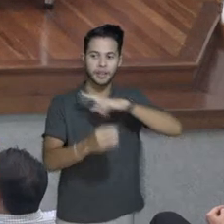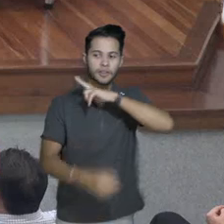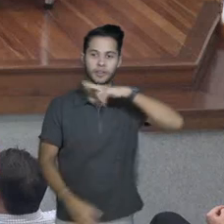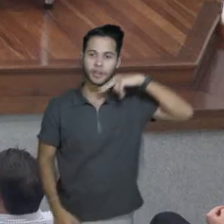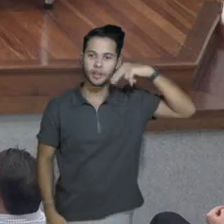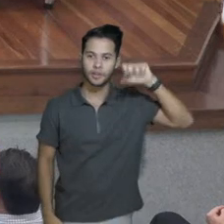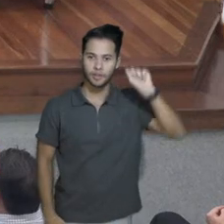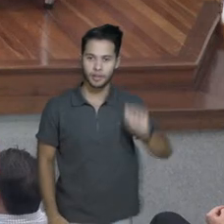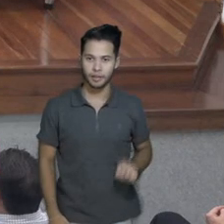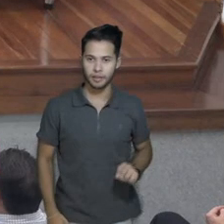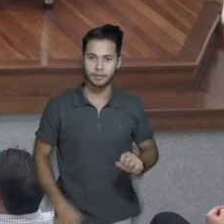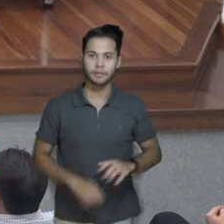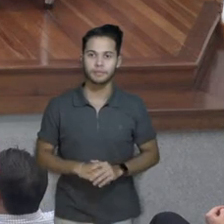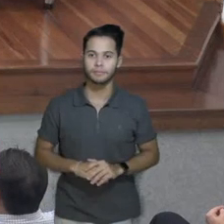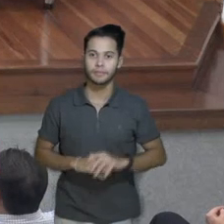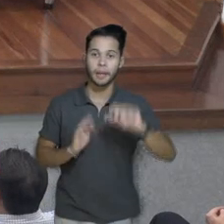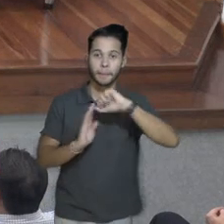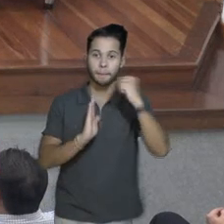para